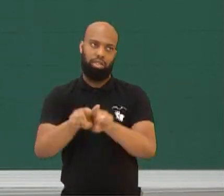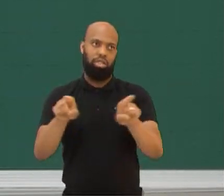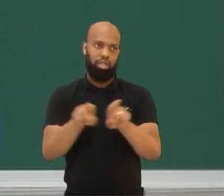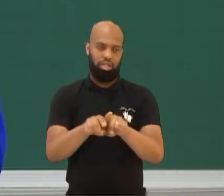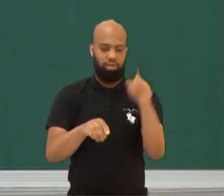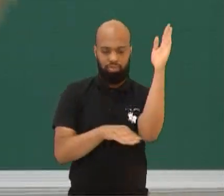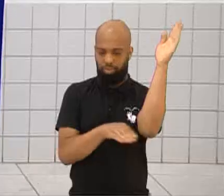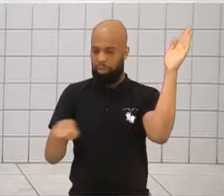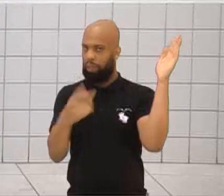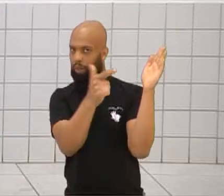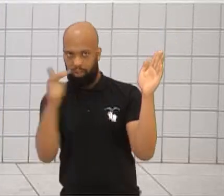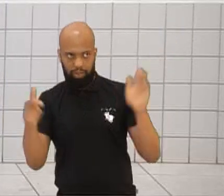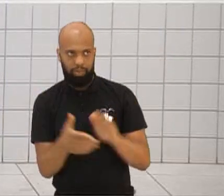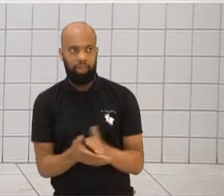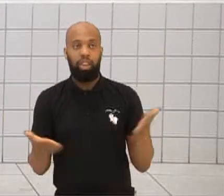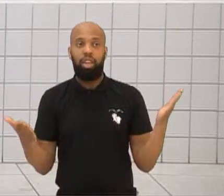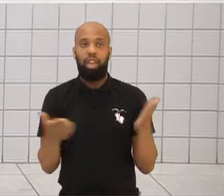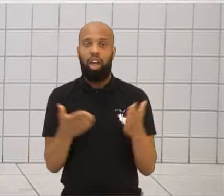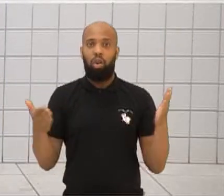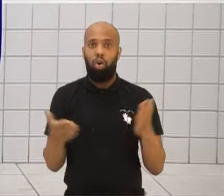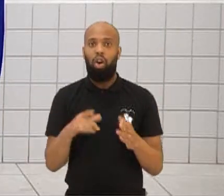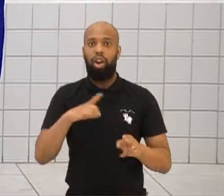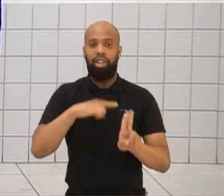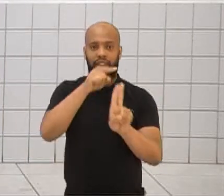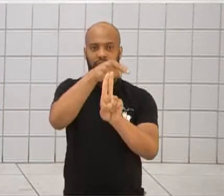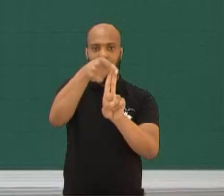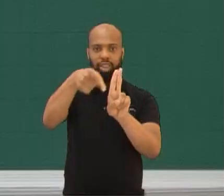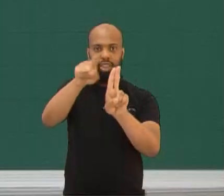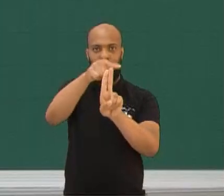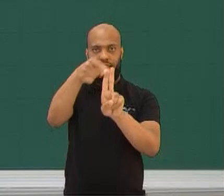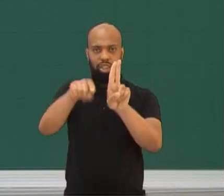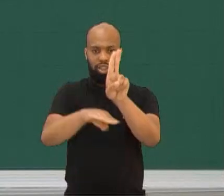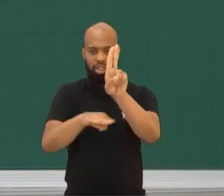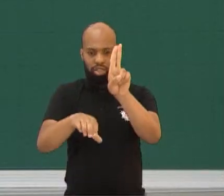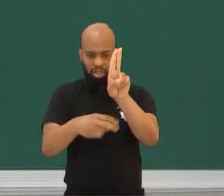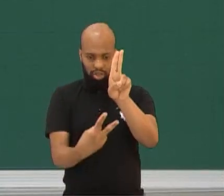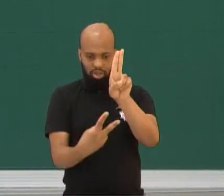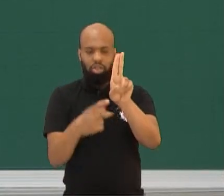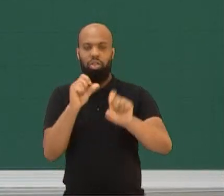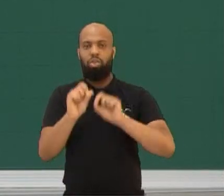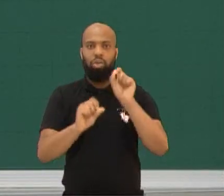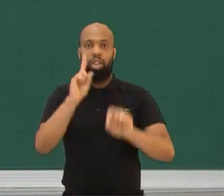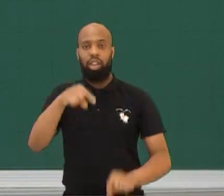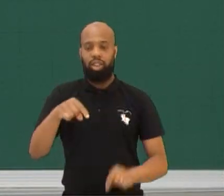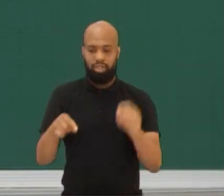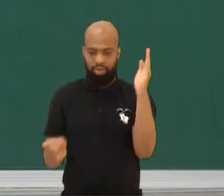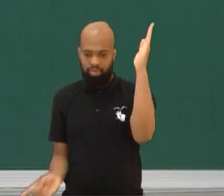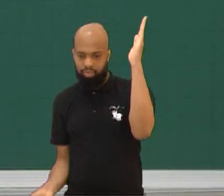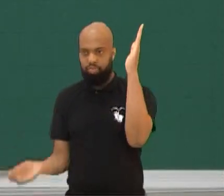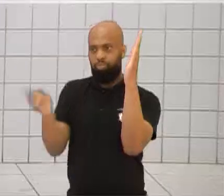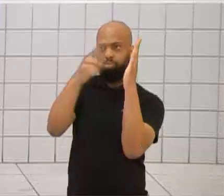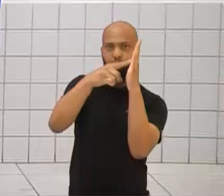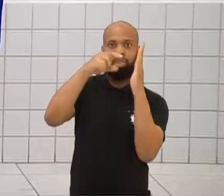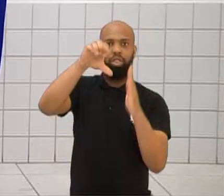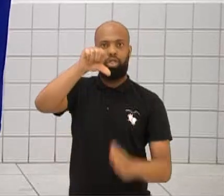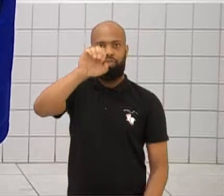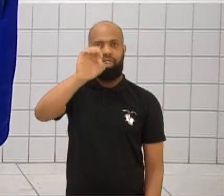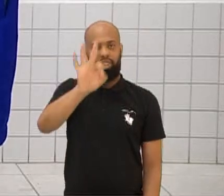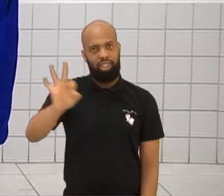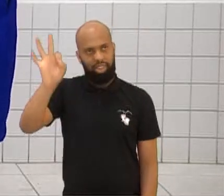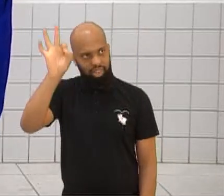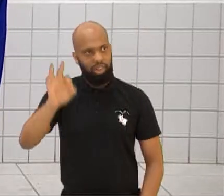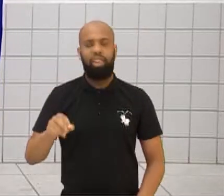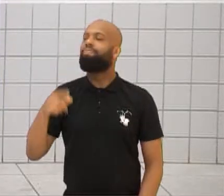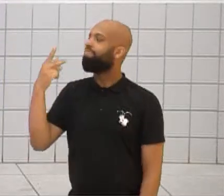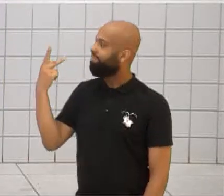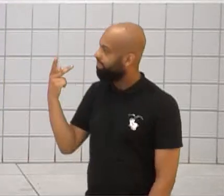considerado 0. Seno de π sobre 2, ó, π sobre 2 é o 90 graus em radiano. Era isso que eu ia pedir para a professora